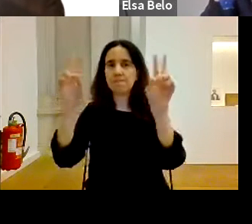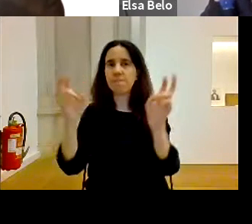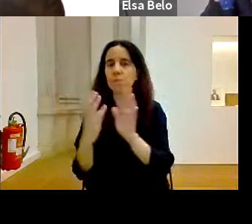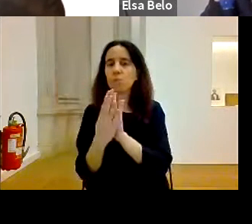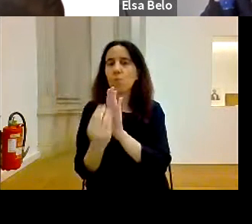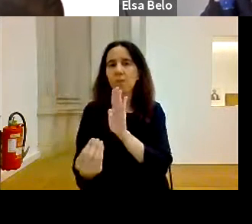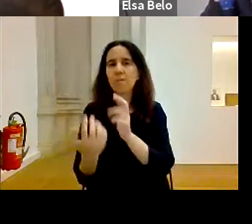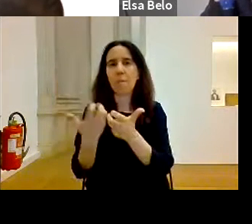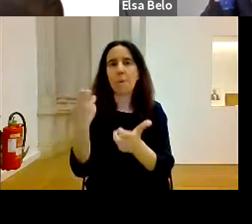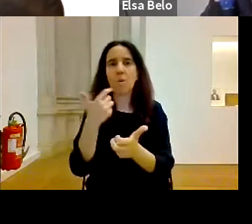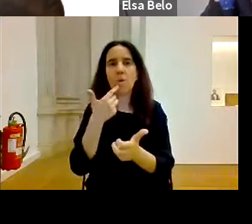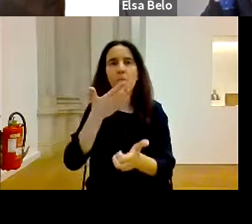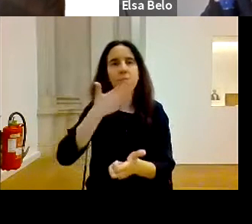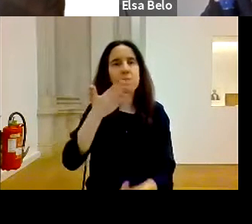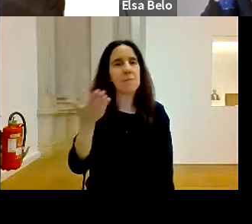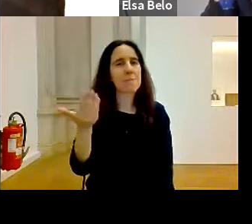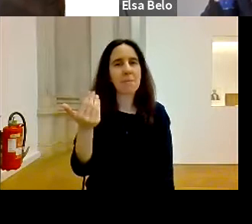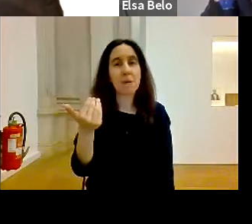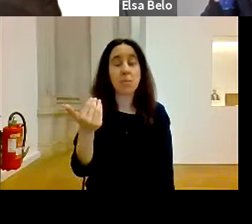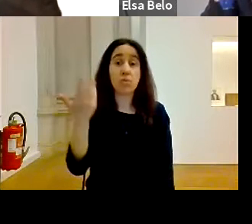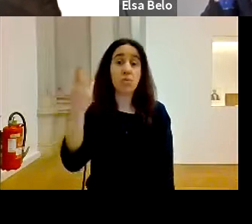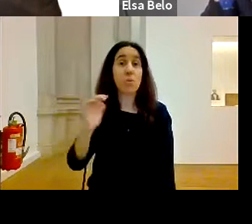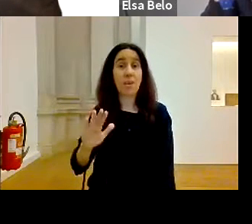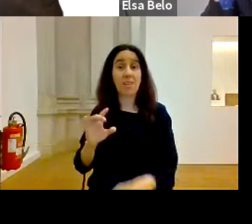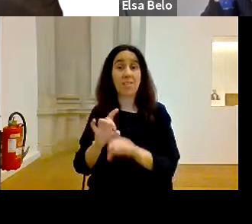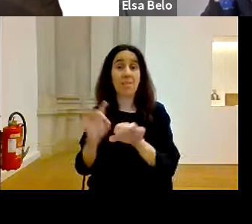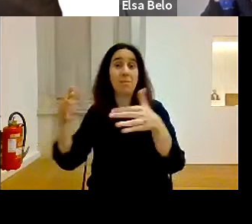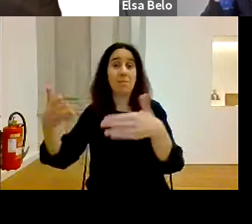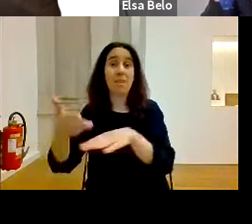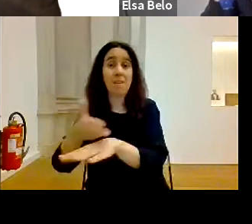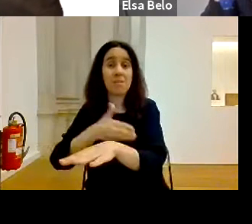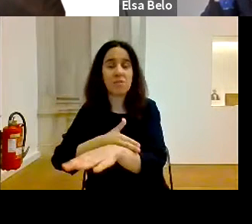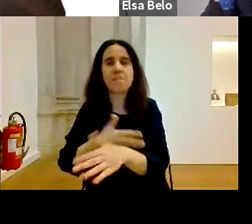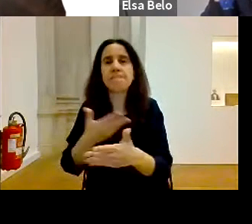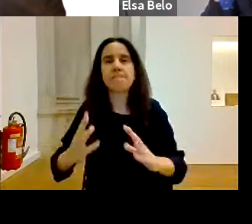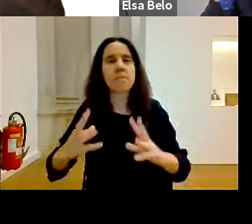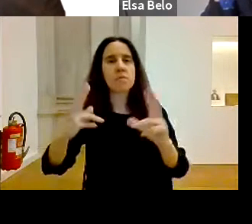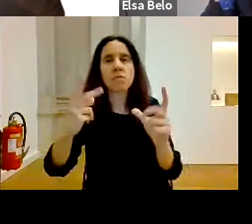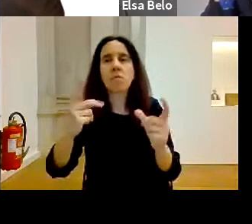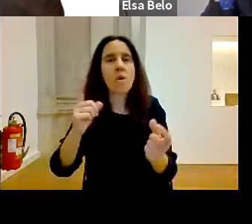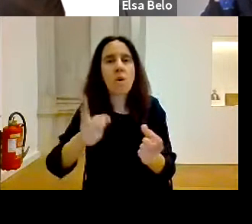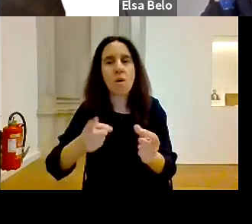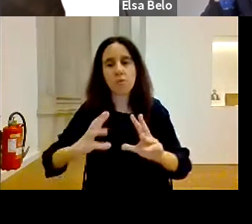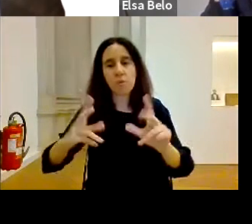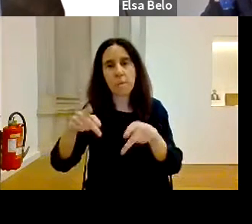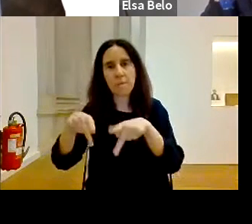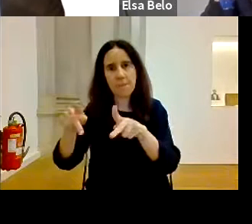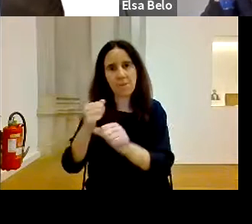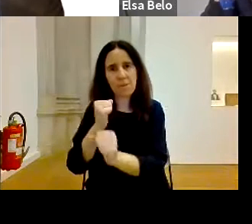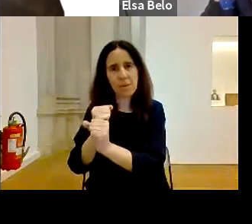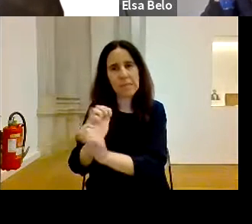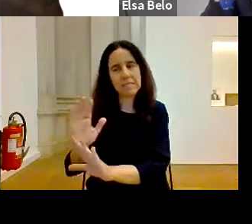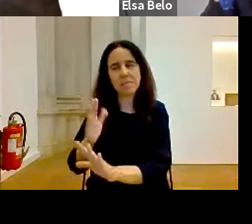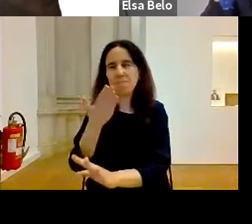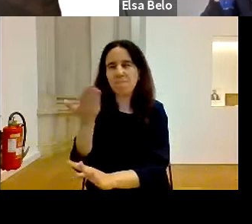se evidencia como insuficiente, mas já o era antes da pandemia, e, portanto, qual é a evolução? A evolução é deixar este método de trabalho, que é muito